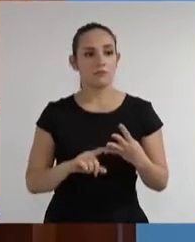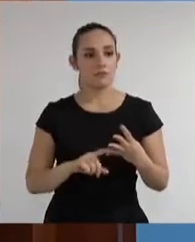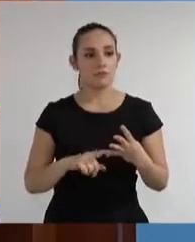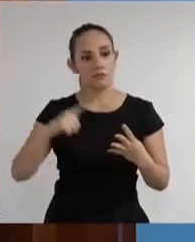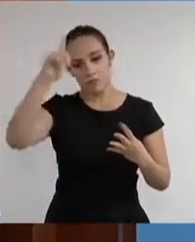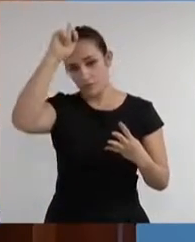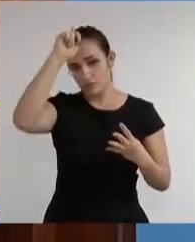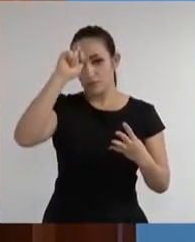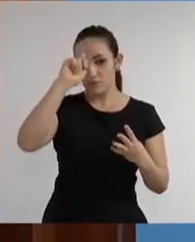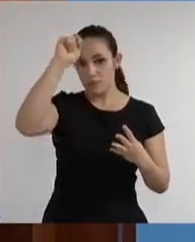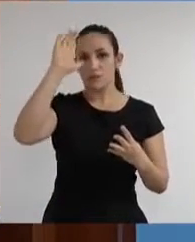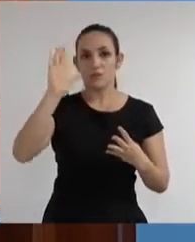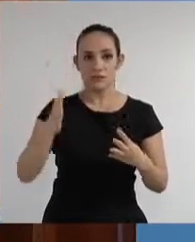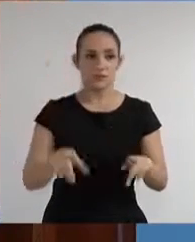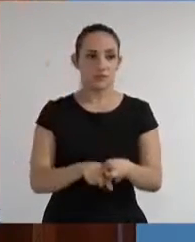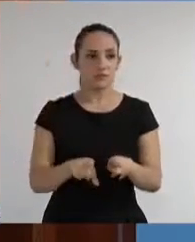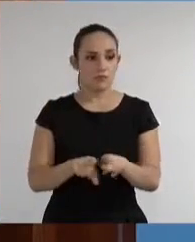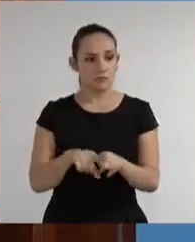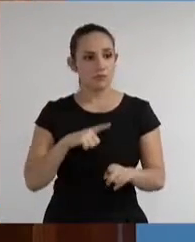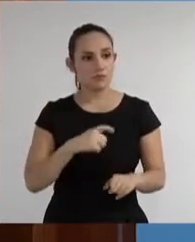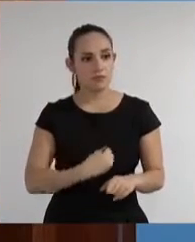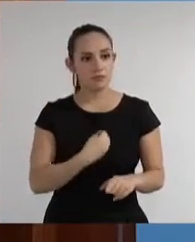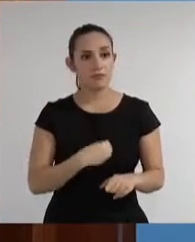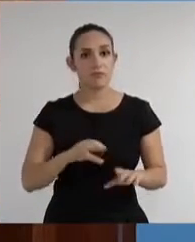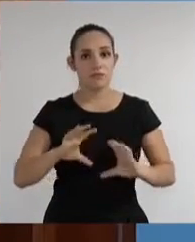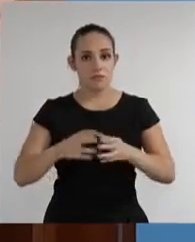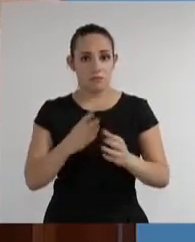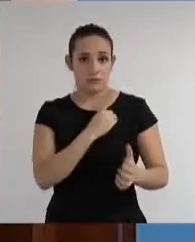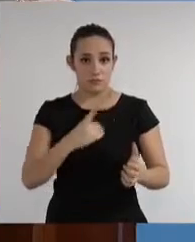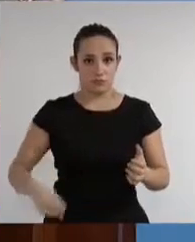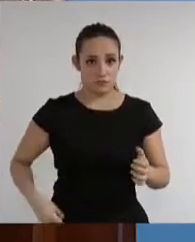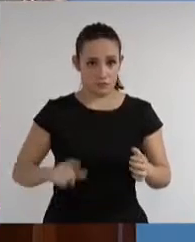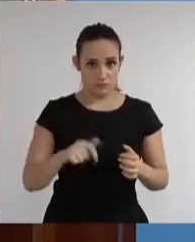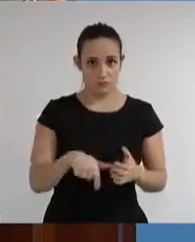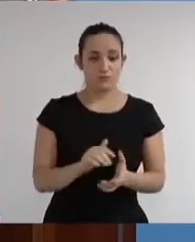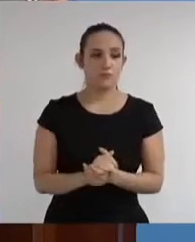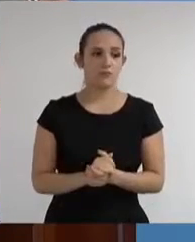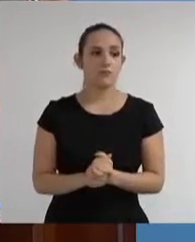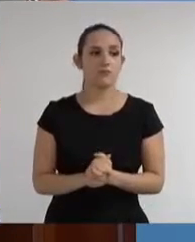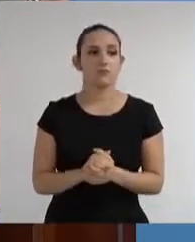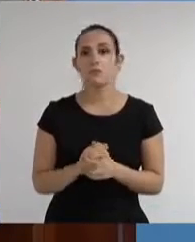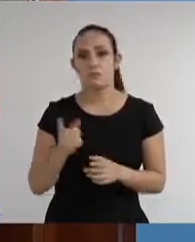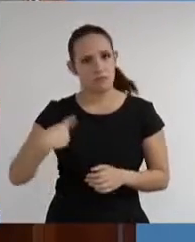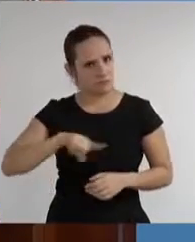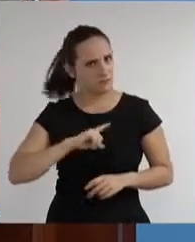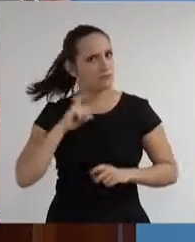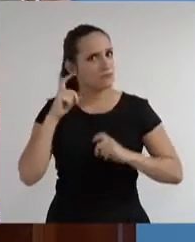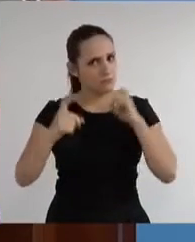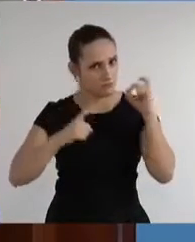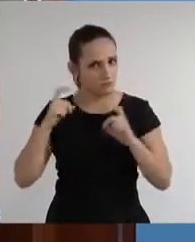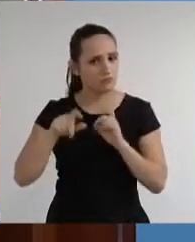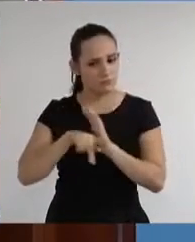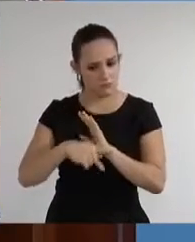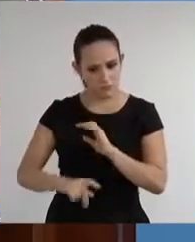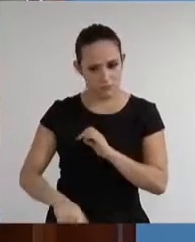deputada Graziele Machado, que hoje está aqui também nesse parlamento. Obviamente que a gente tem uma preocupação com a